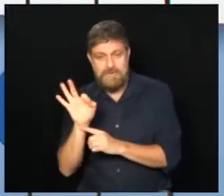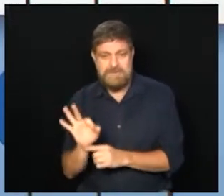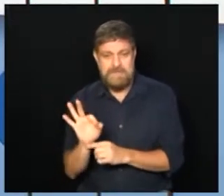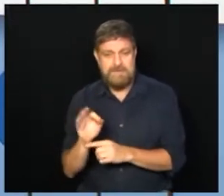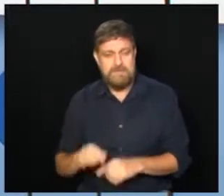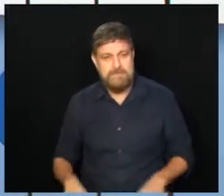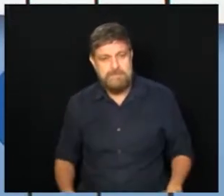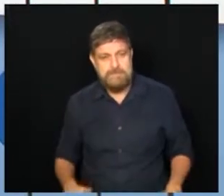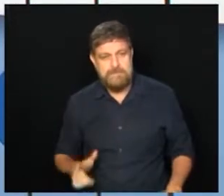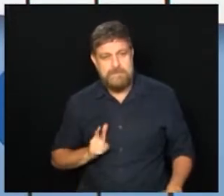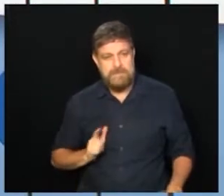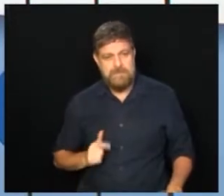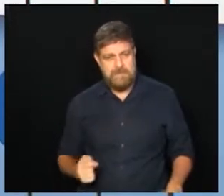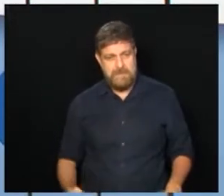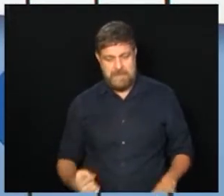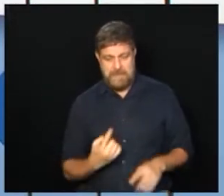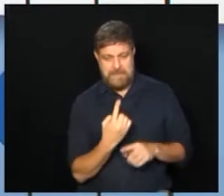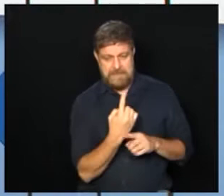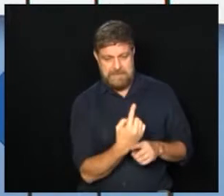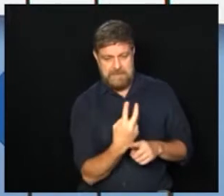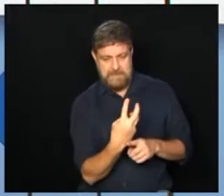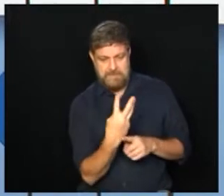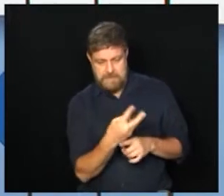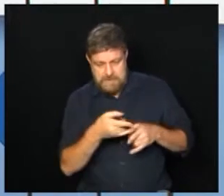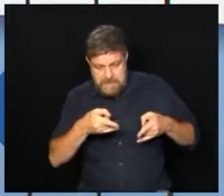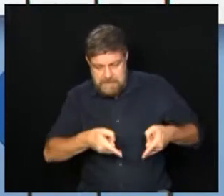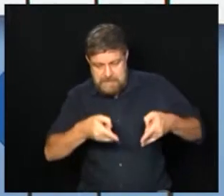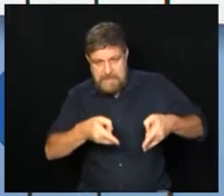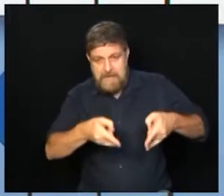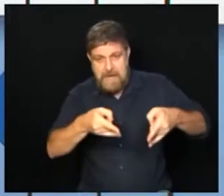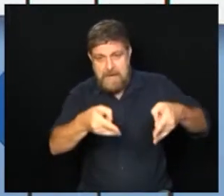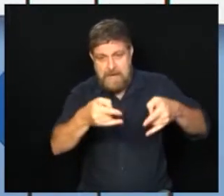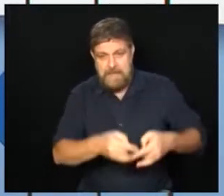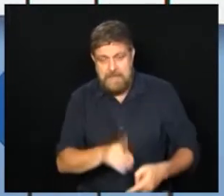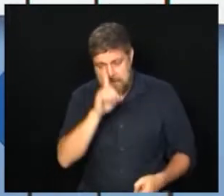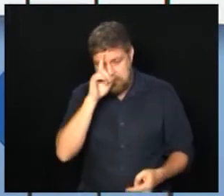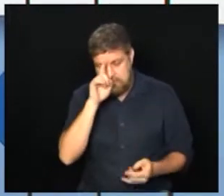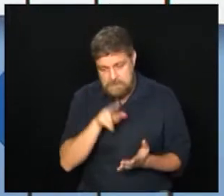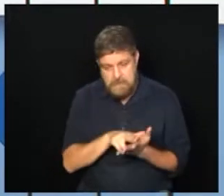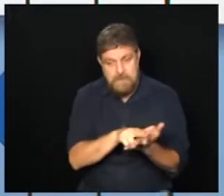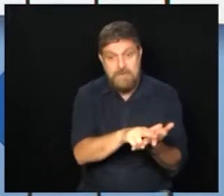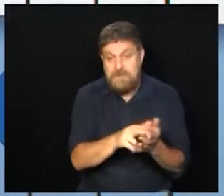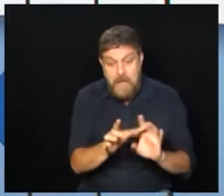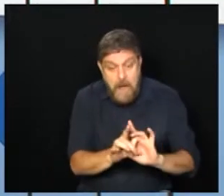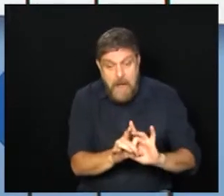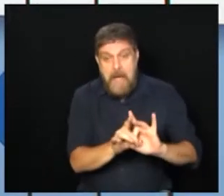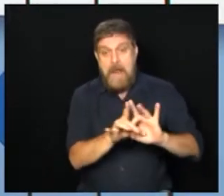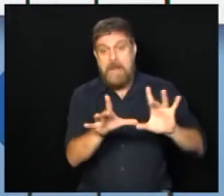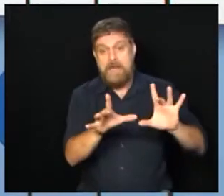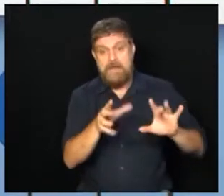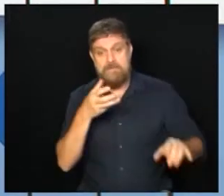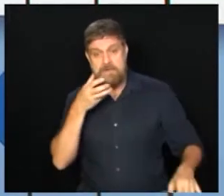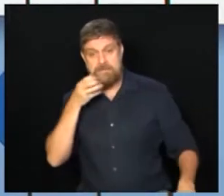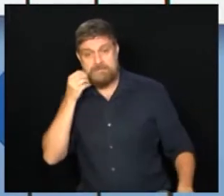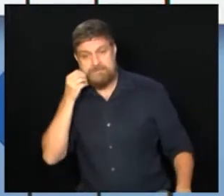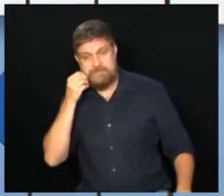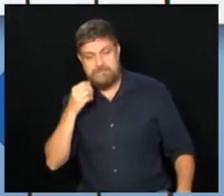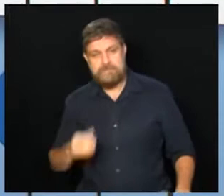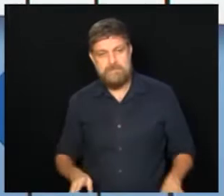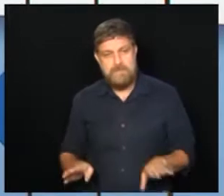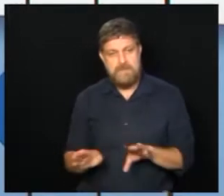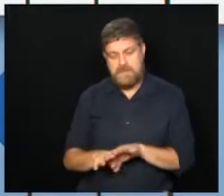57,88%. São 123 leitos de UTI Covid livres aqui na nossa cidade. E ainda